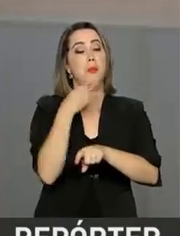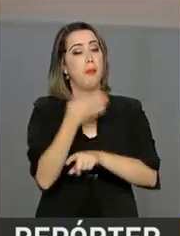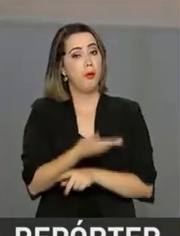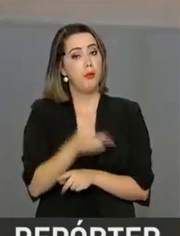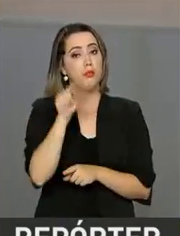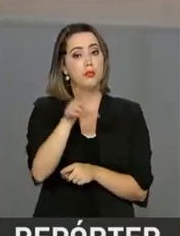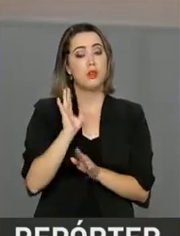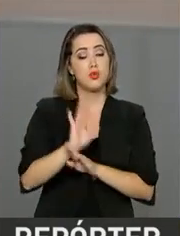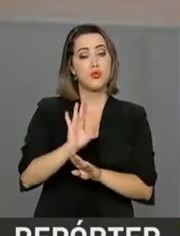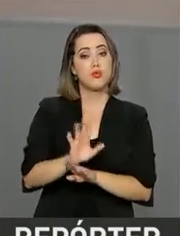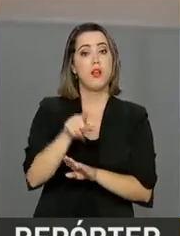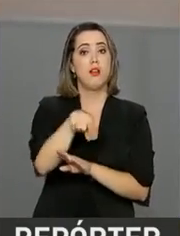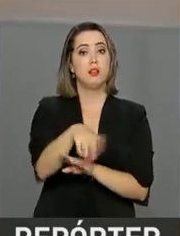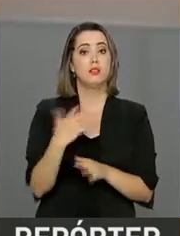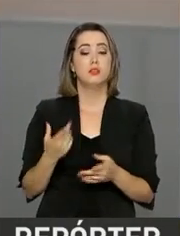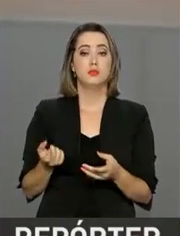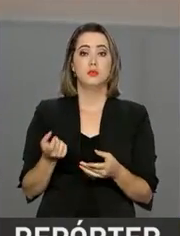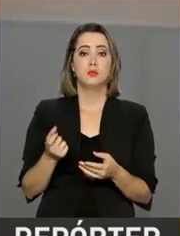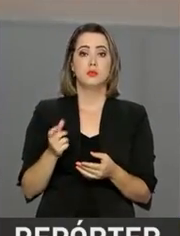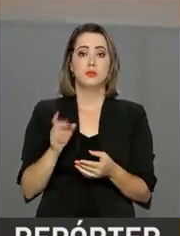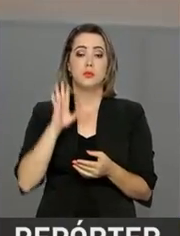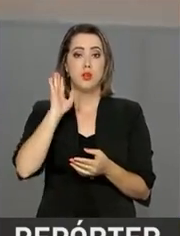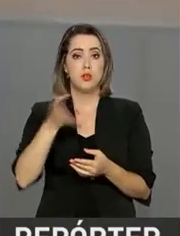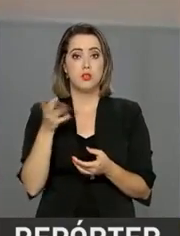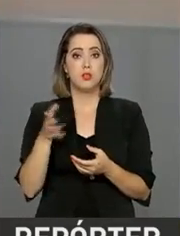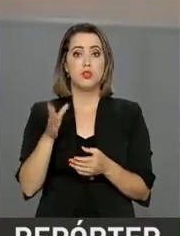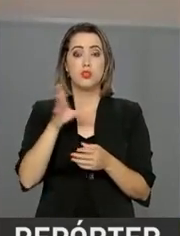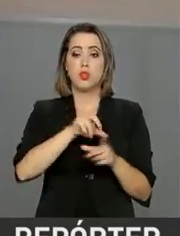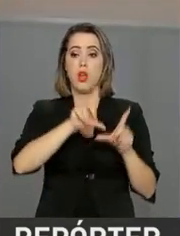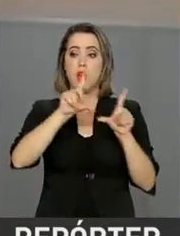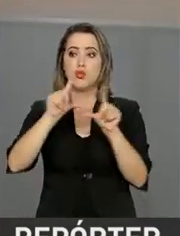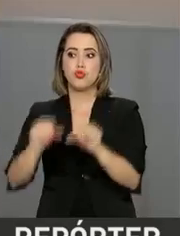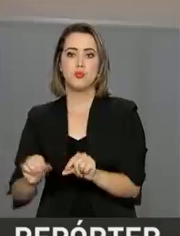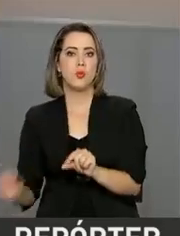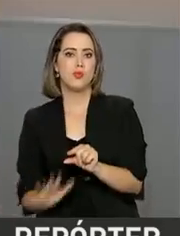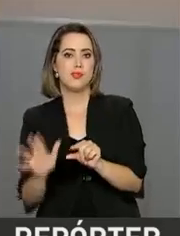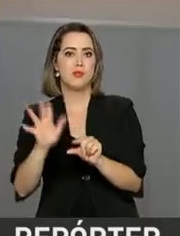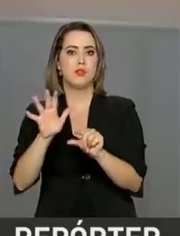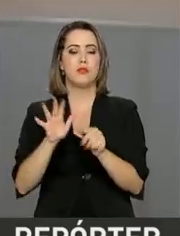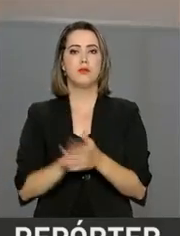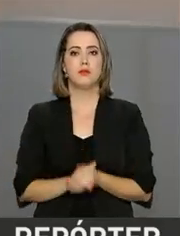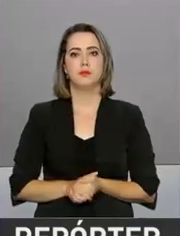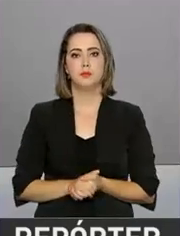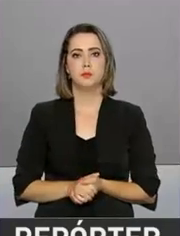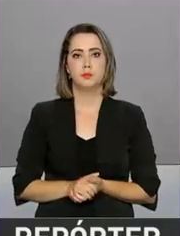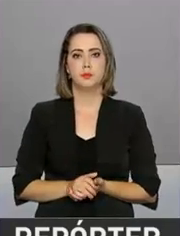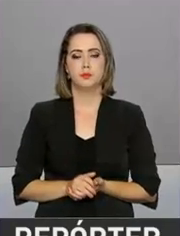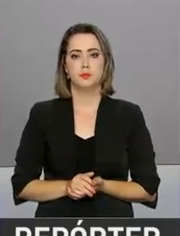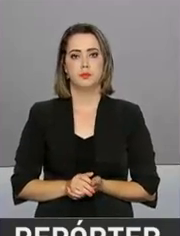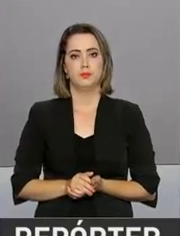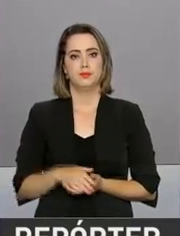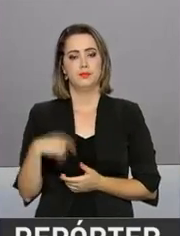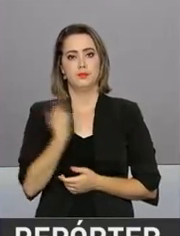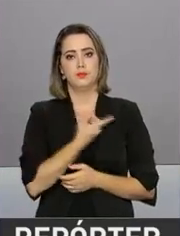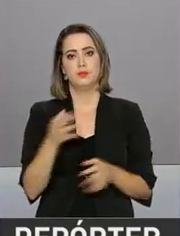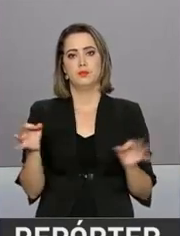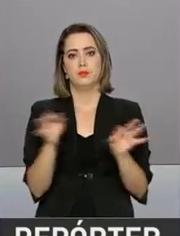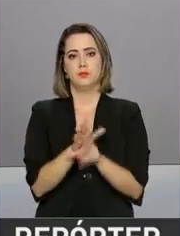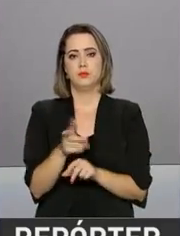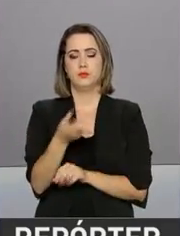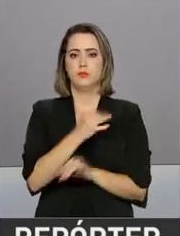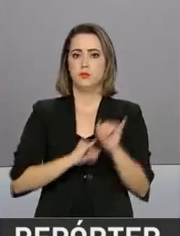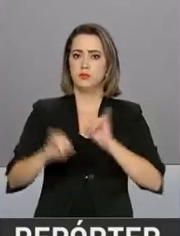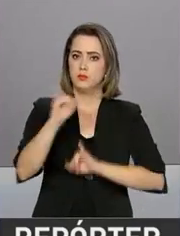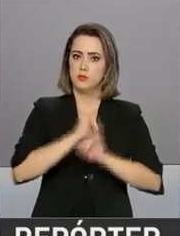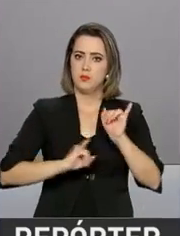vai contribuir para o já arrefecimento do processo inflacionário. Nós ficamos por aqui e